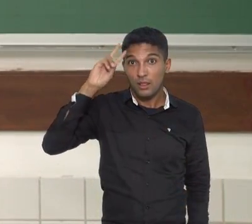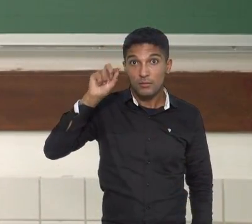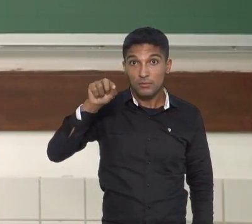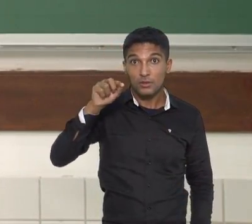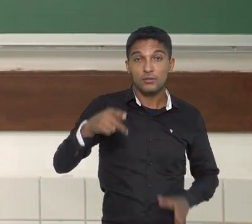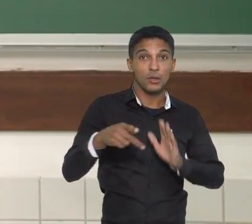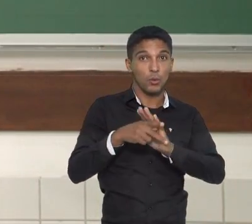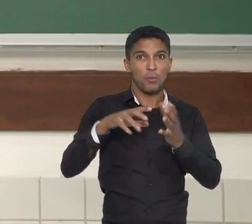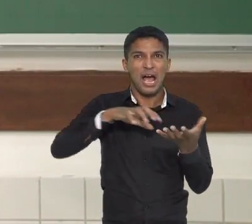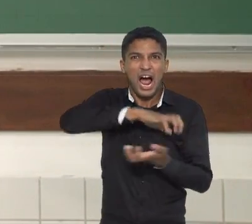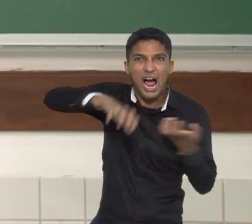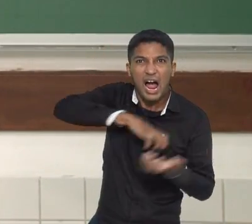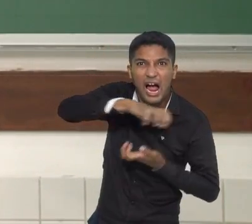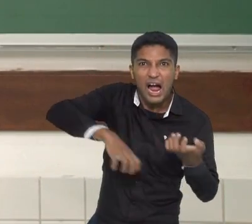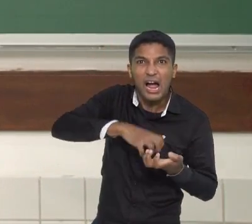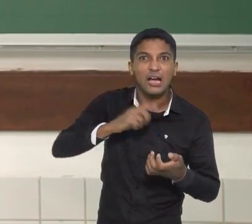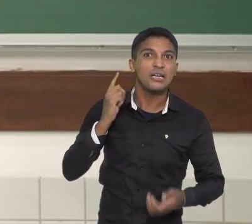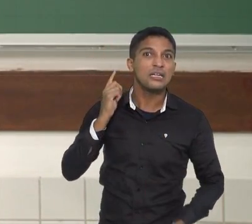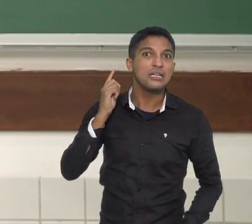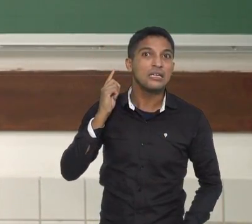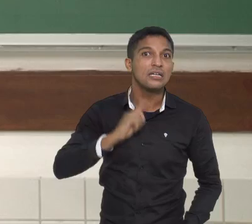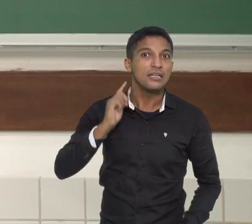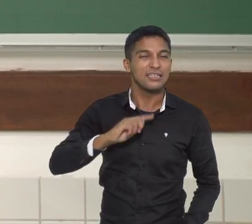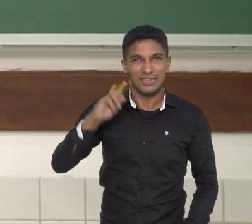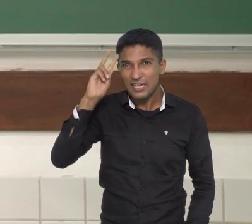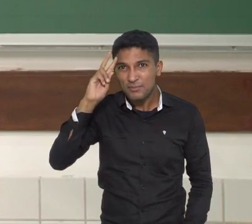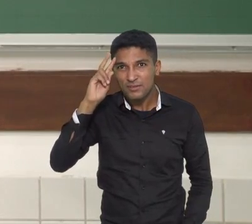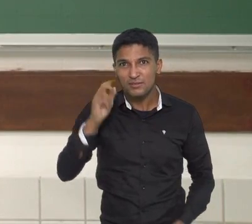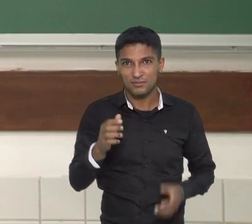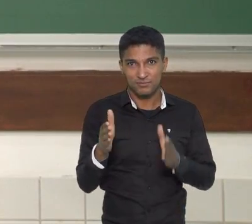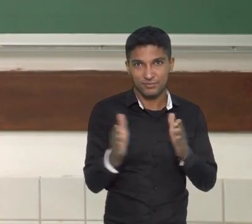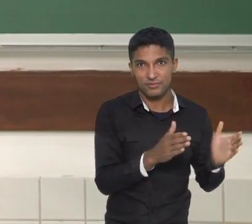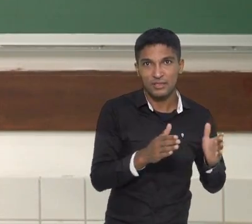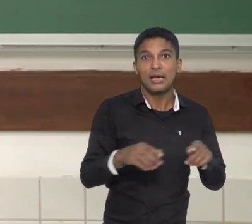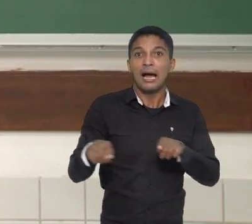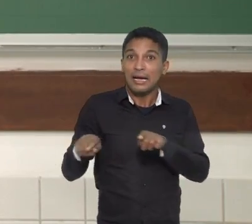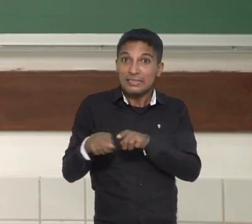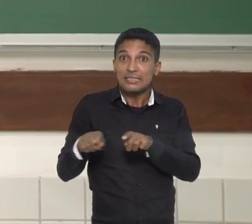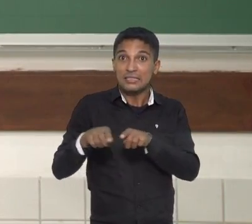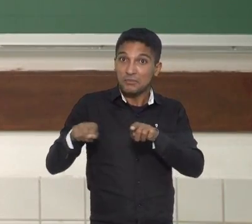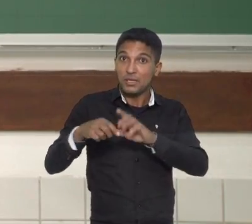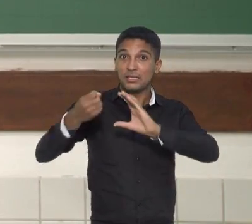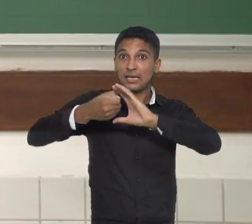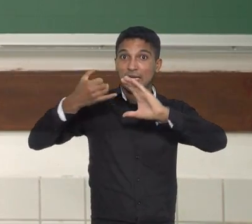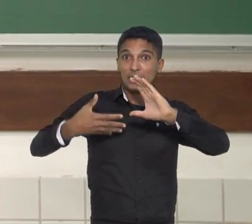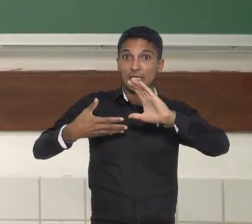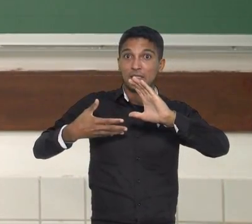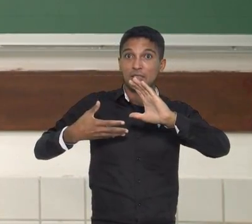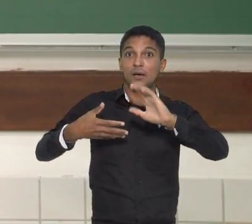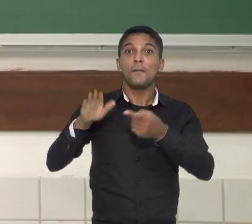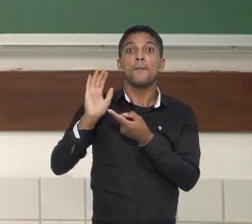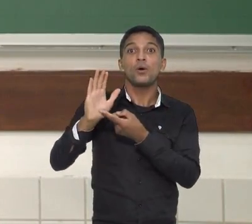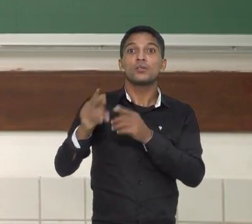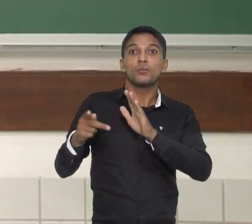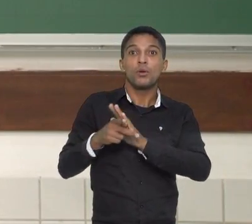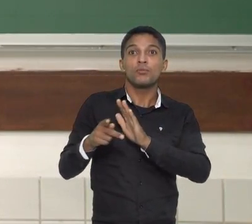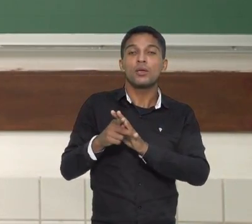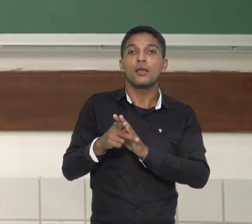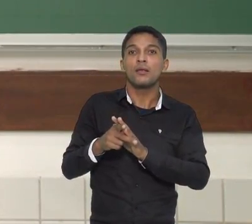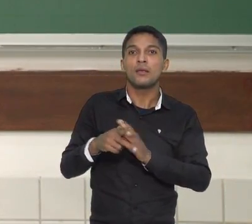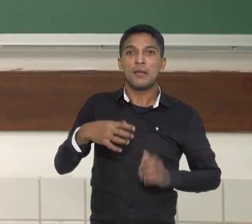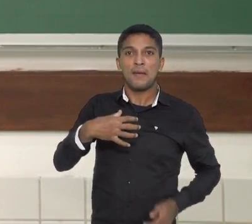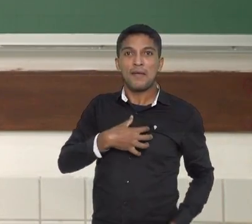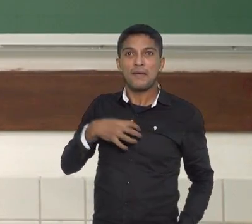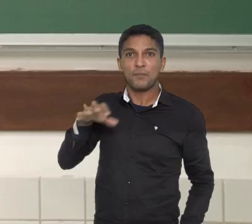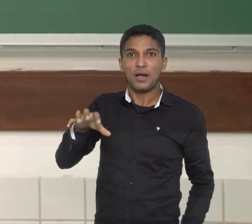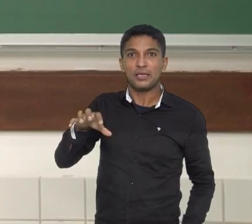Mineira, tá, que também tem na Conjuração Baiana. Tá? Então, vamos reorganizar a fala aqui.